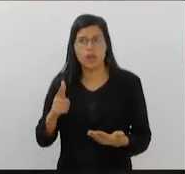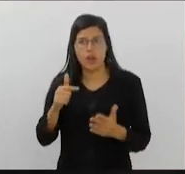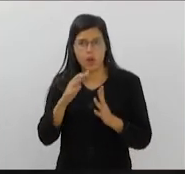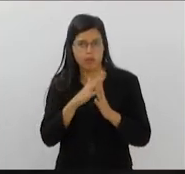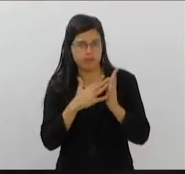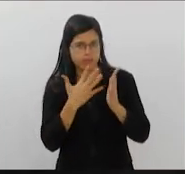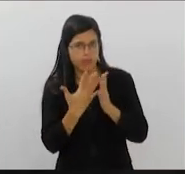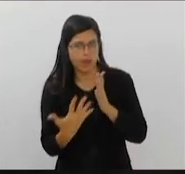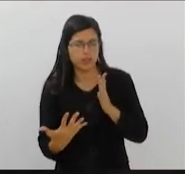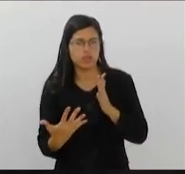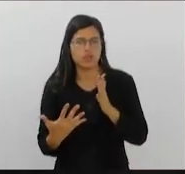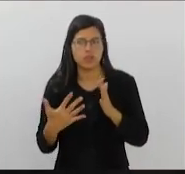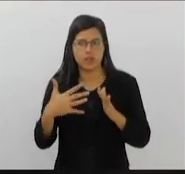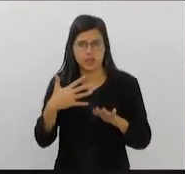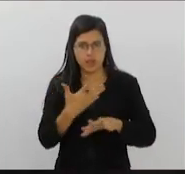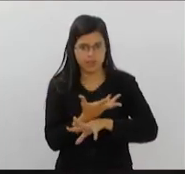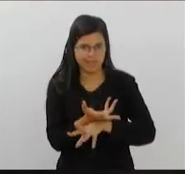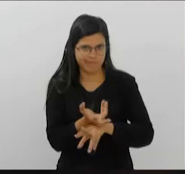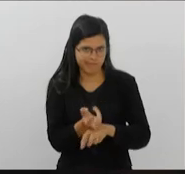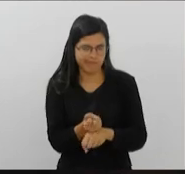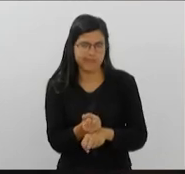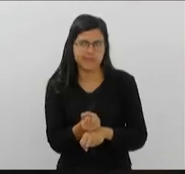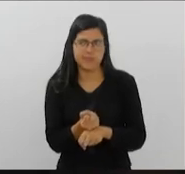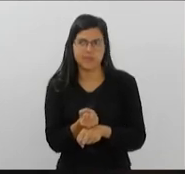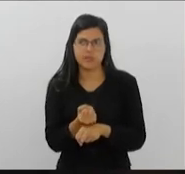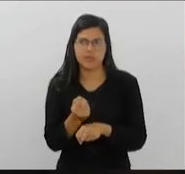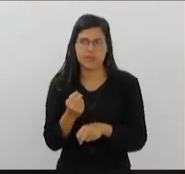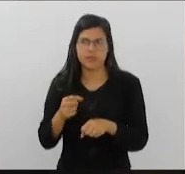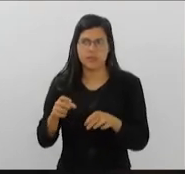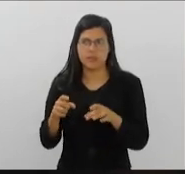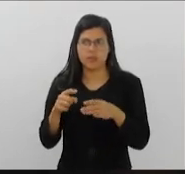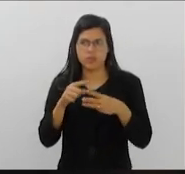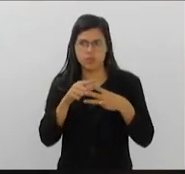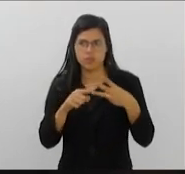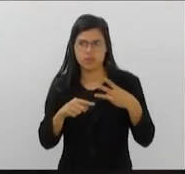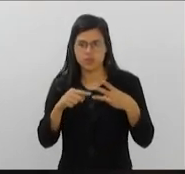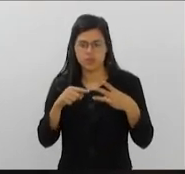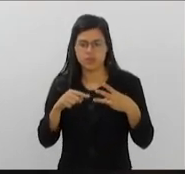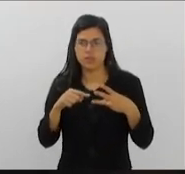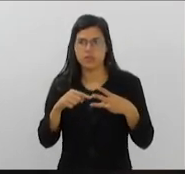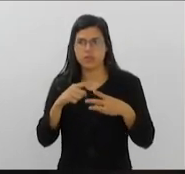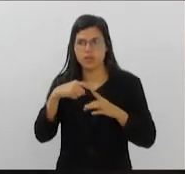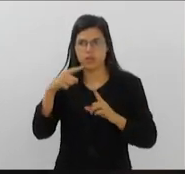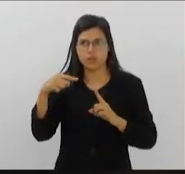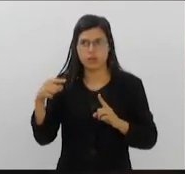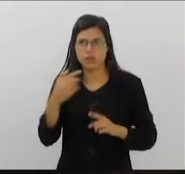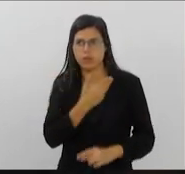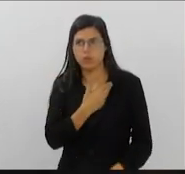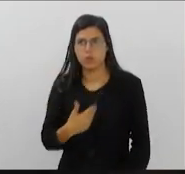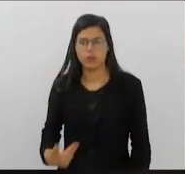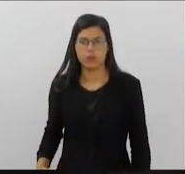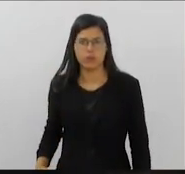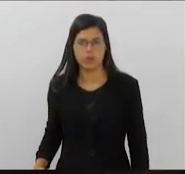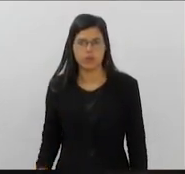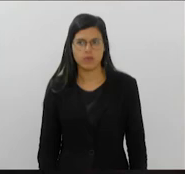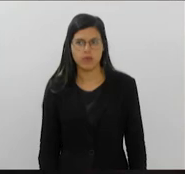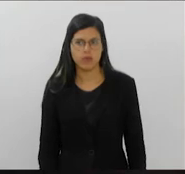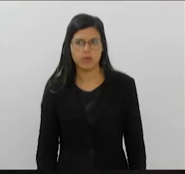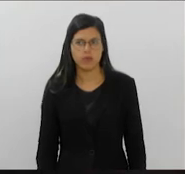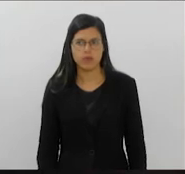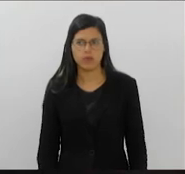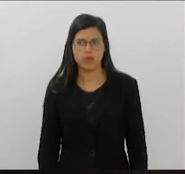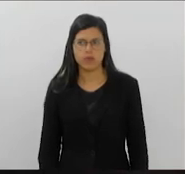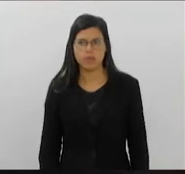transversal. Ela tem também lei, envolve não somente os três níveis de governo, aí eu ia falar do município antes de esquecer, mas a importância do município, não.